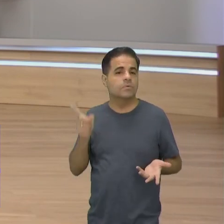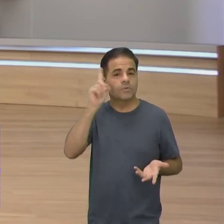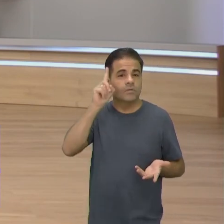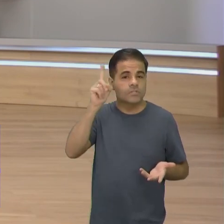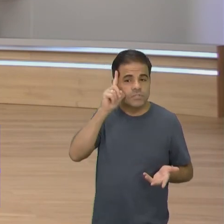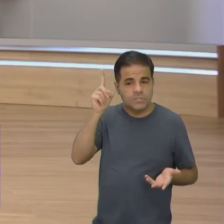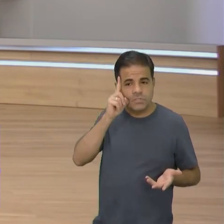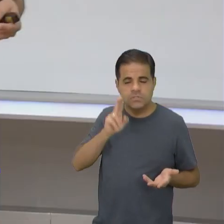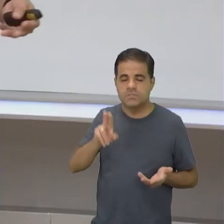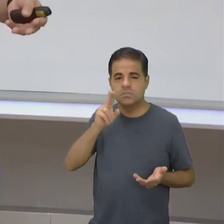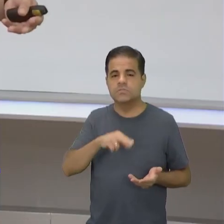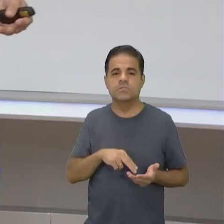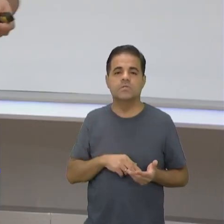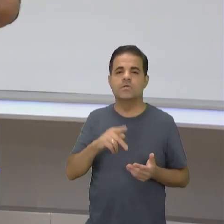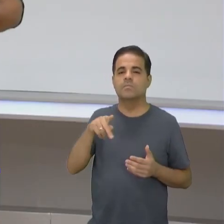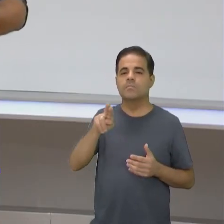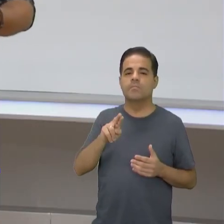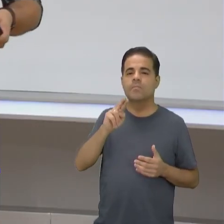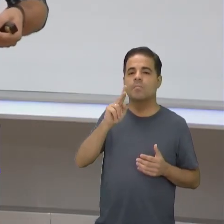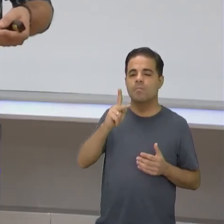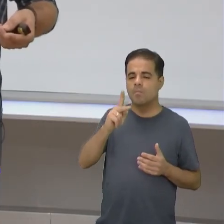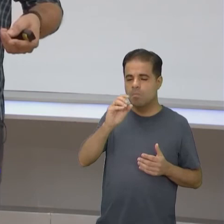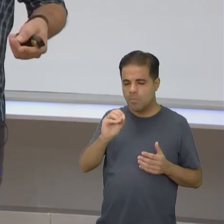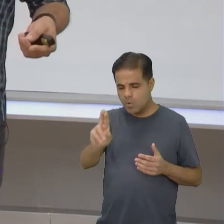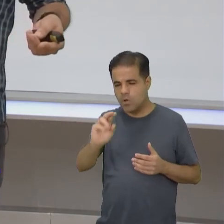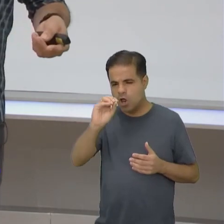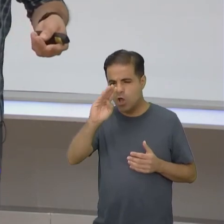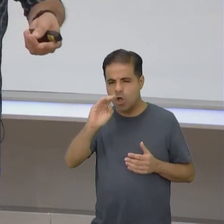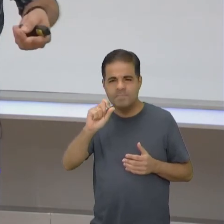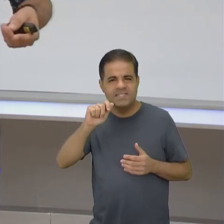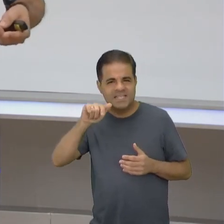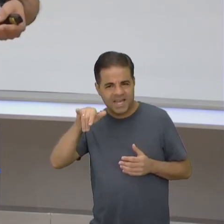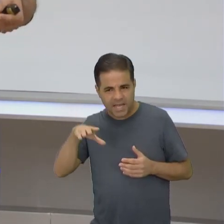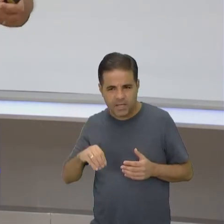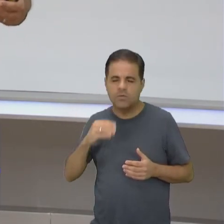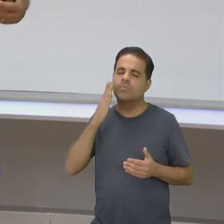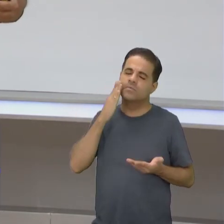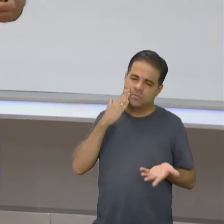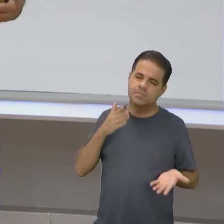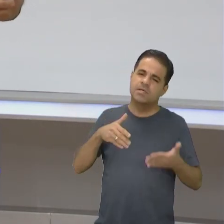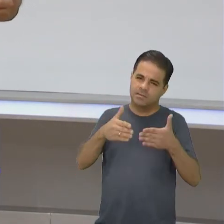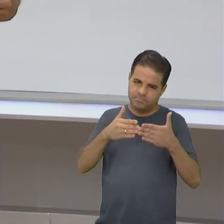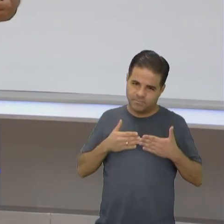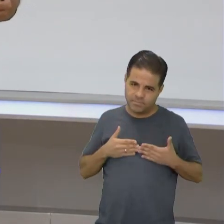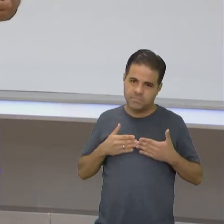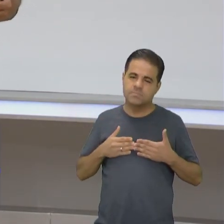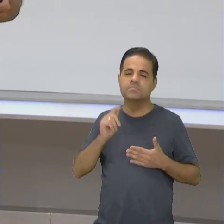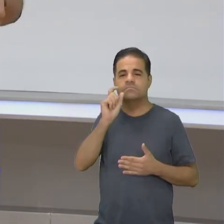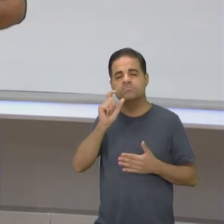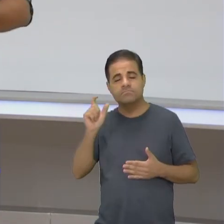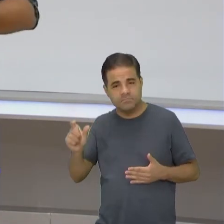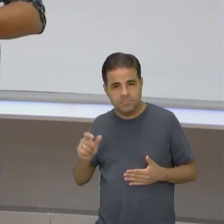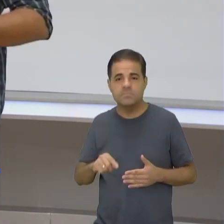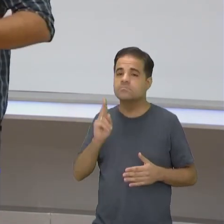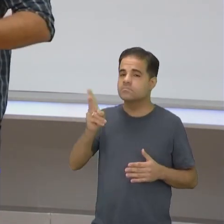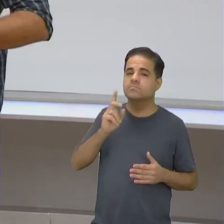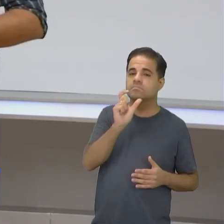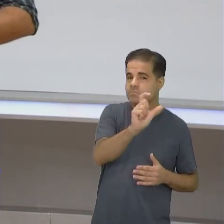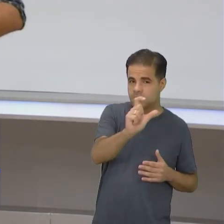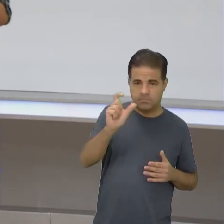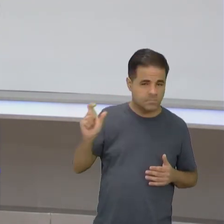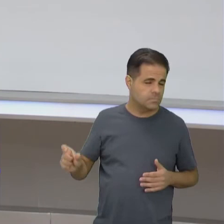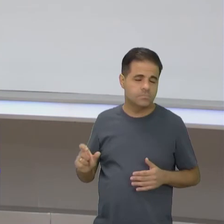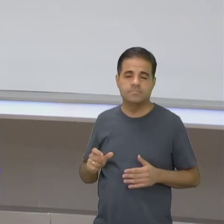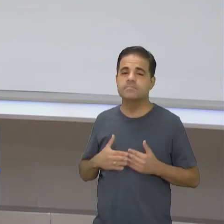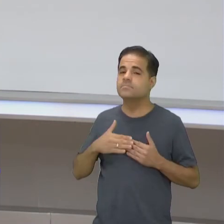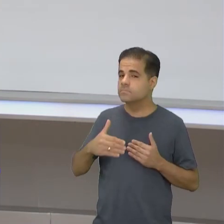a dia, eu não uso por obséquio, mas eu sei que por obséquio quer dizer por favor. Então, ele está no meu vocabulário passivo. Então, mesmo que algumas palavras